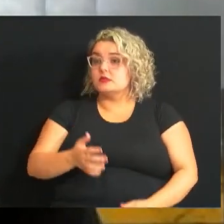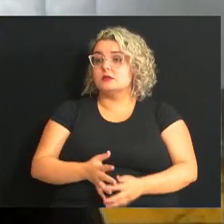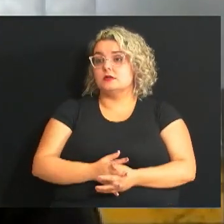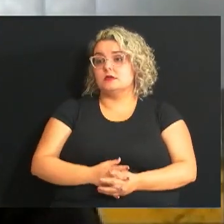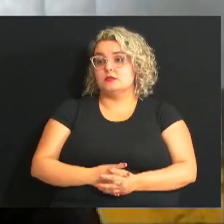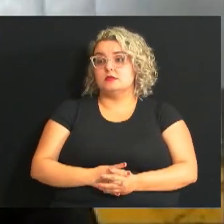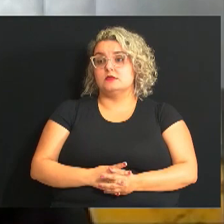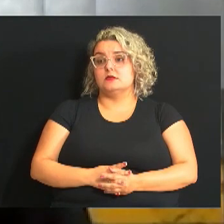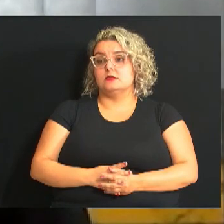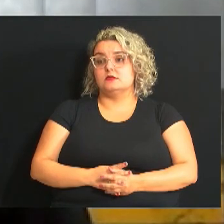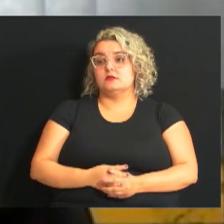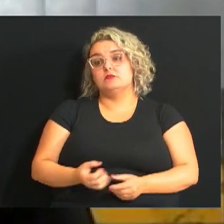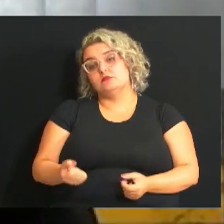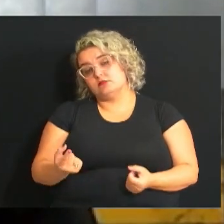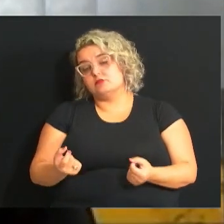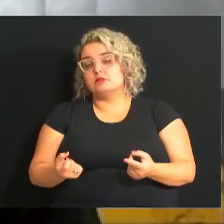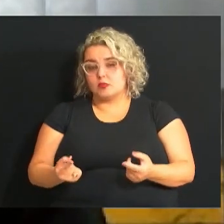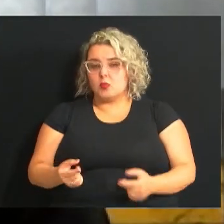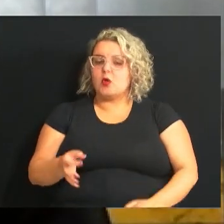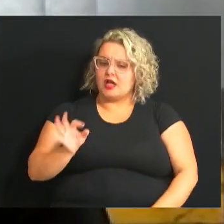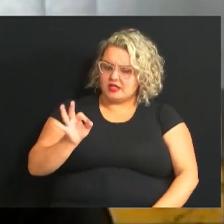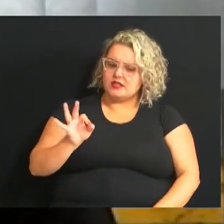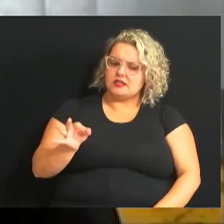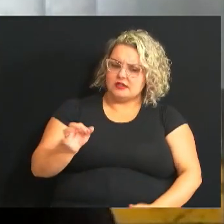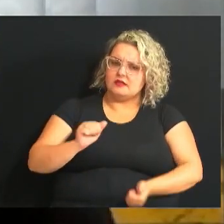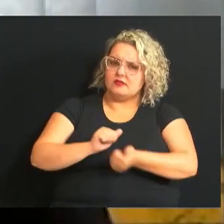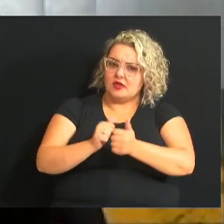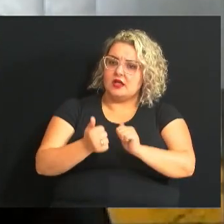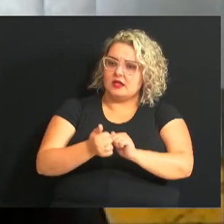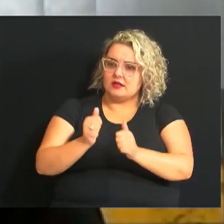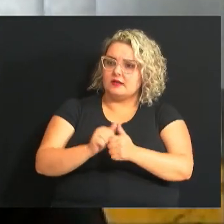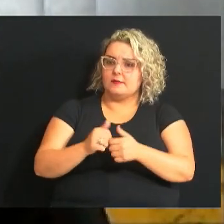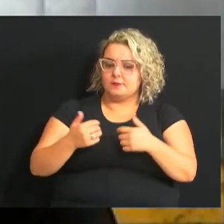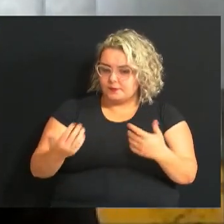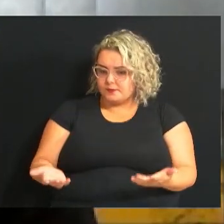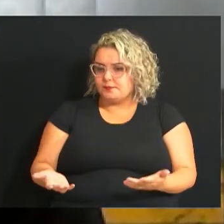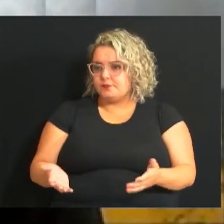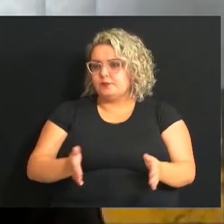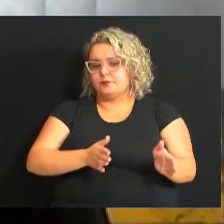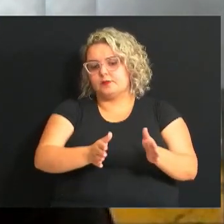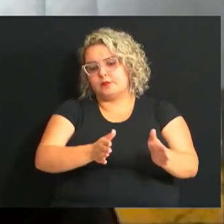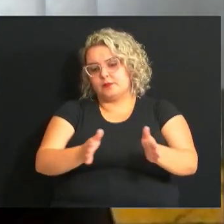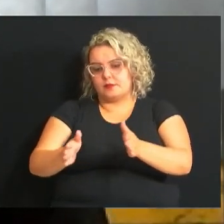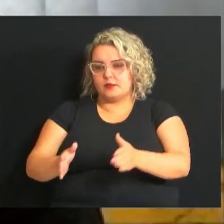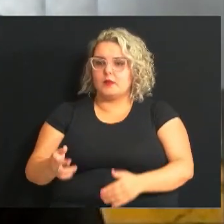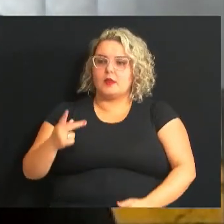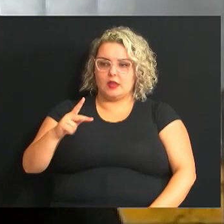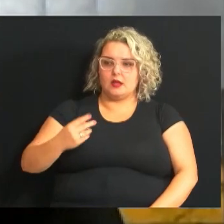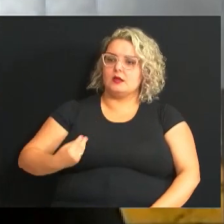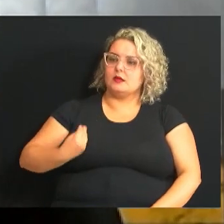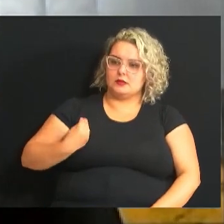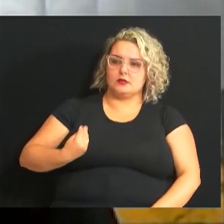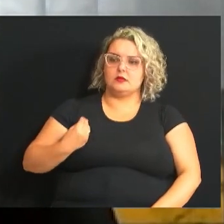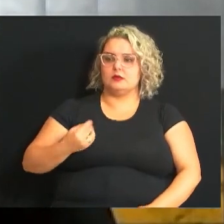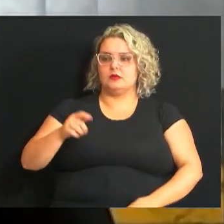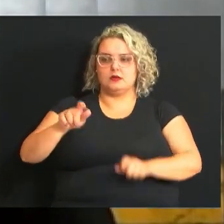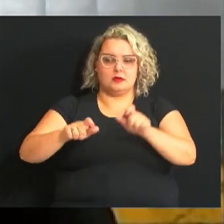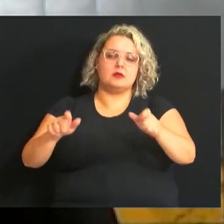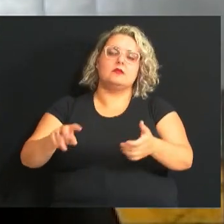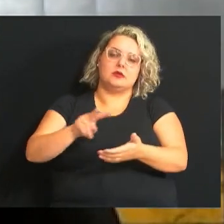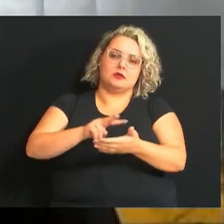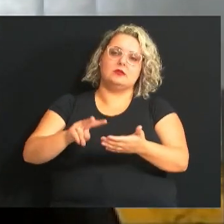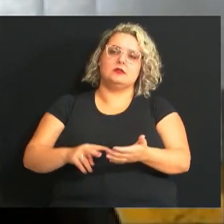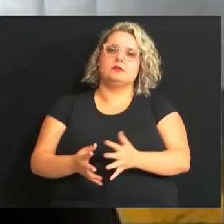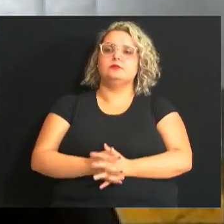então alguma com certeza vai encaixar com algum cenário ali da sua vida, né? Da vida do leitor, né? Ainda